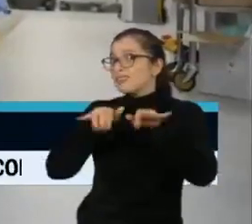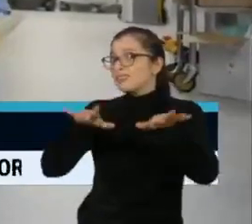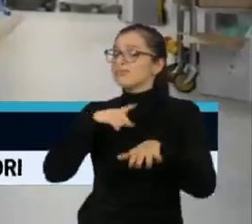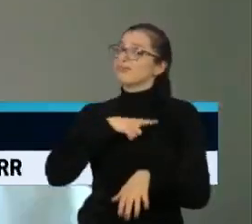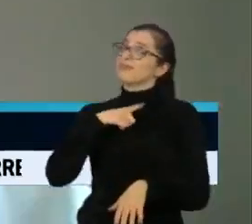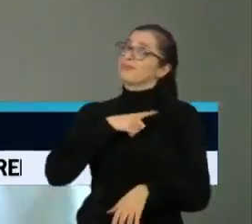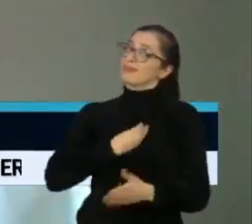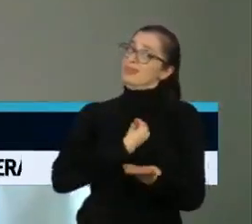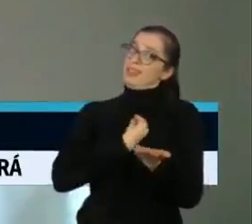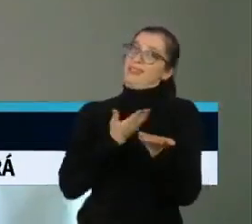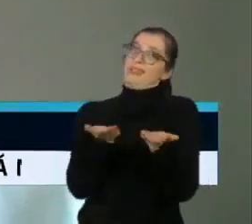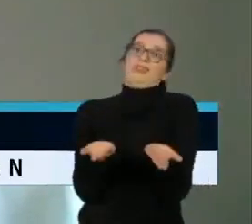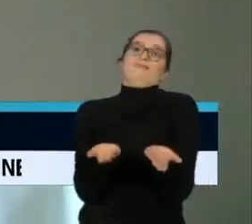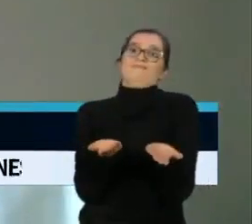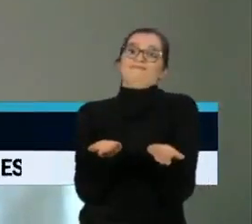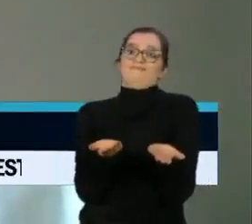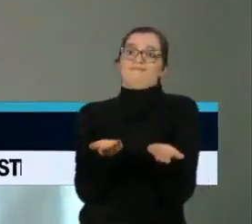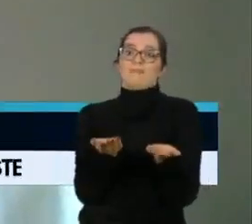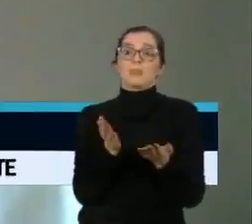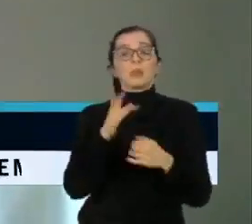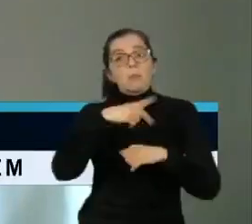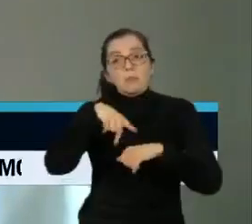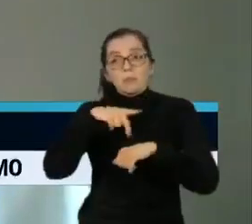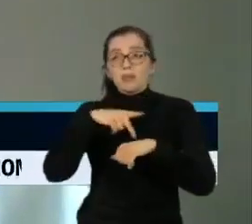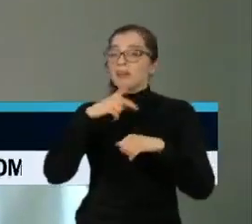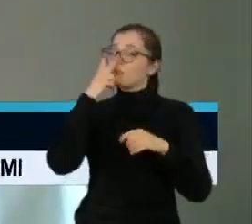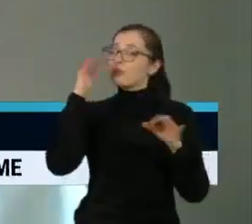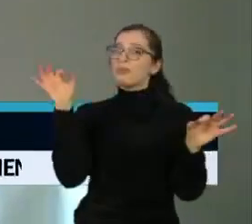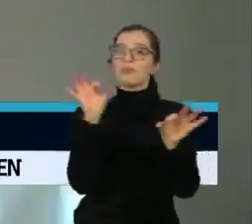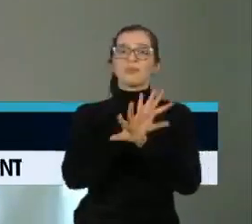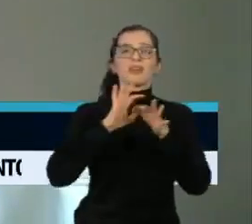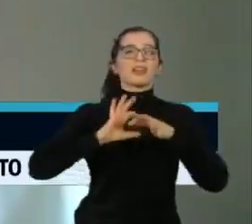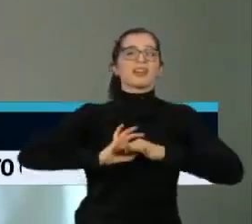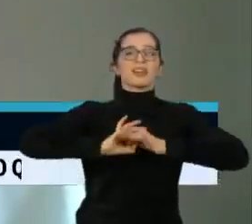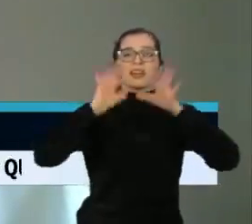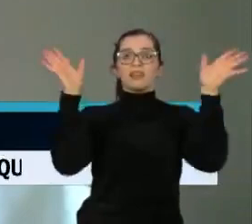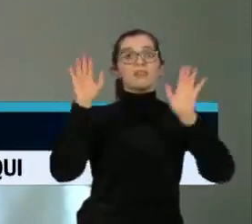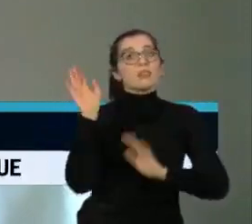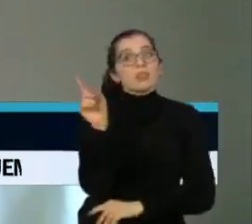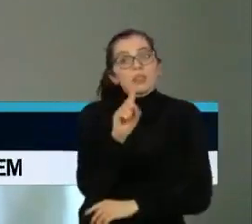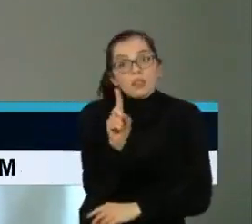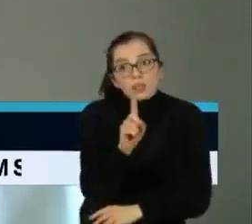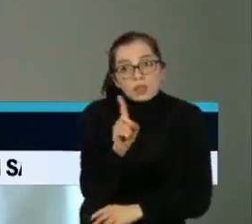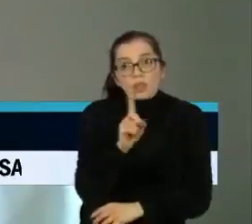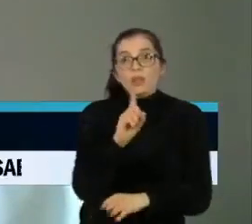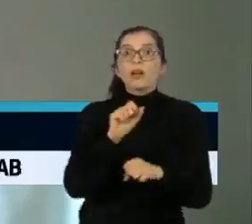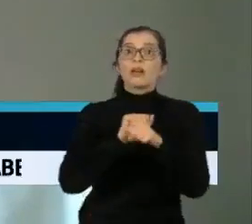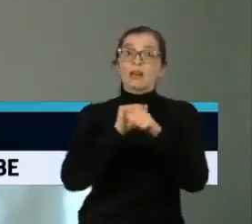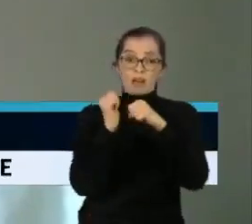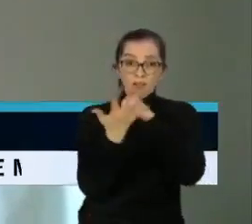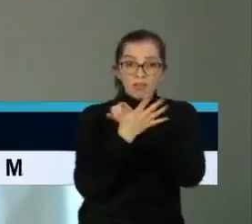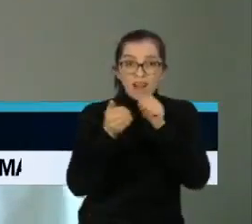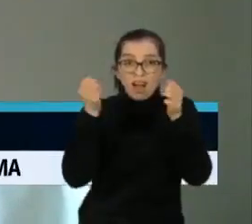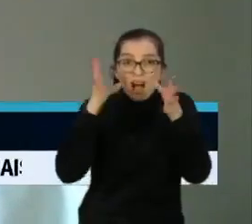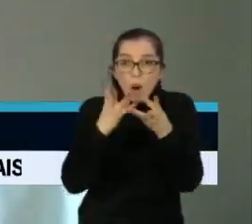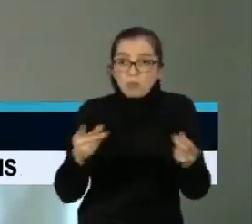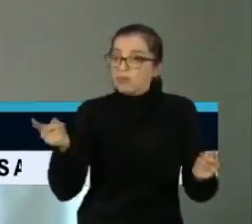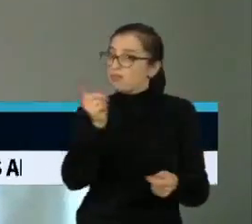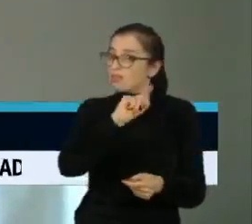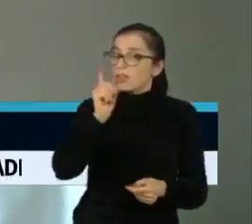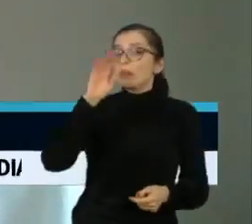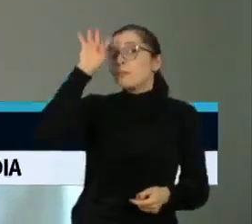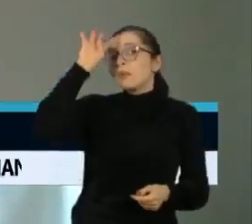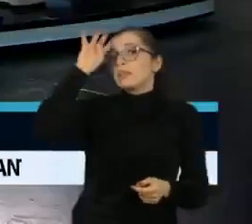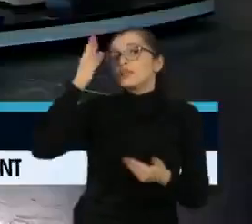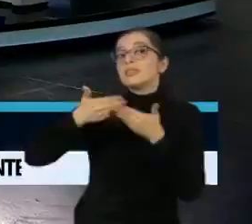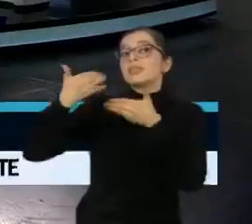variante delta em um país Pode se achar ainda hoje livro da correria Israel achava isso né